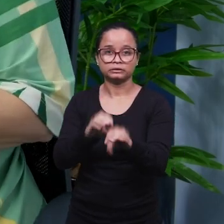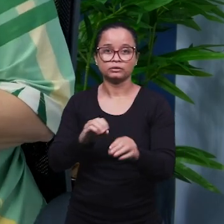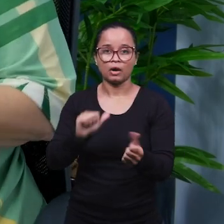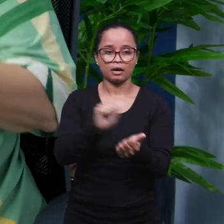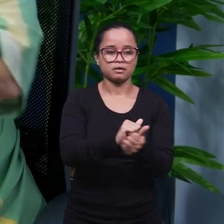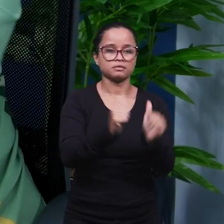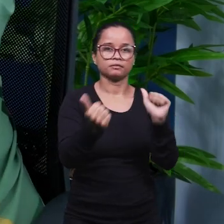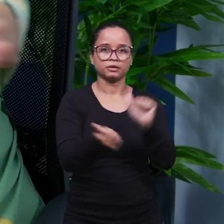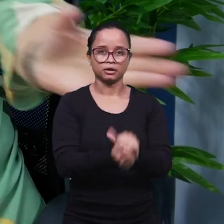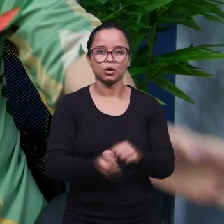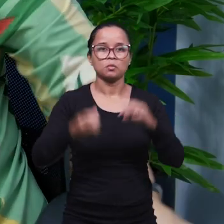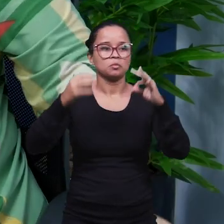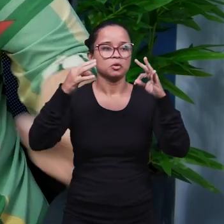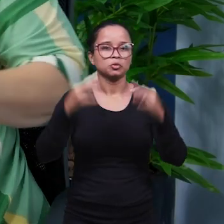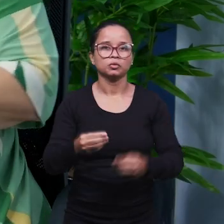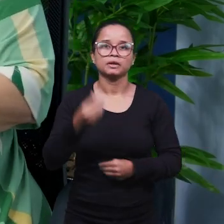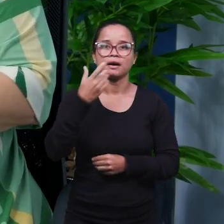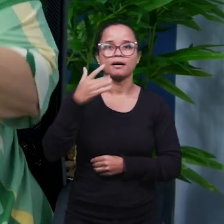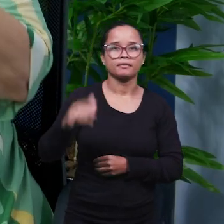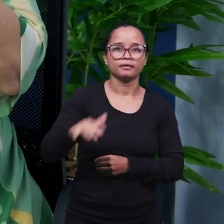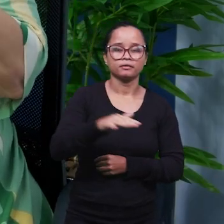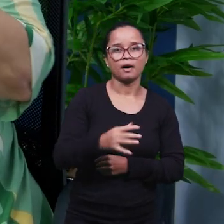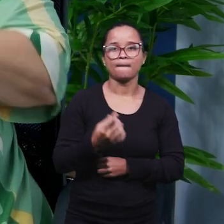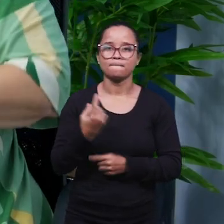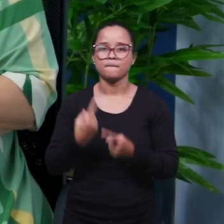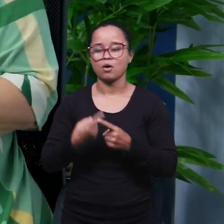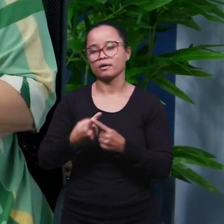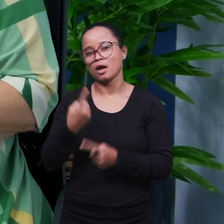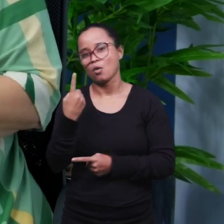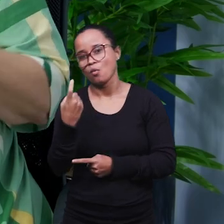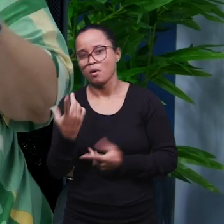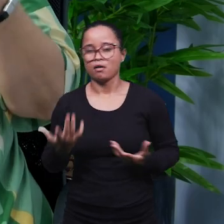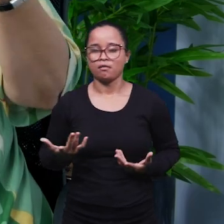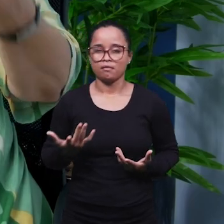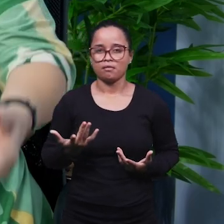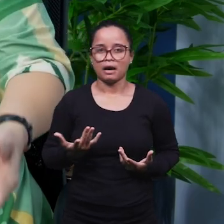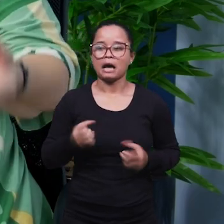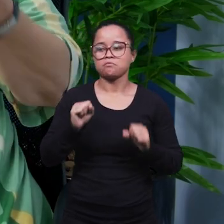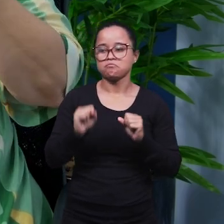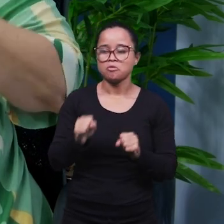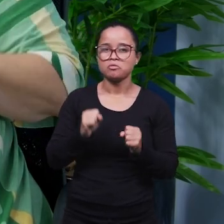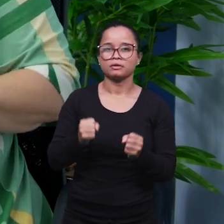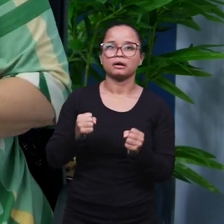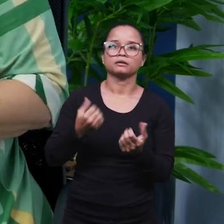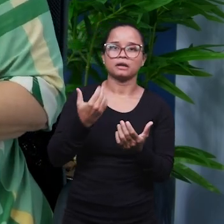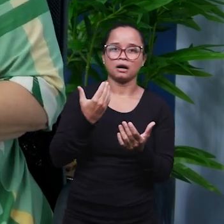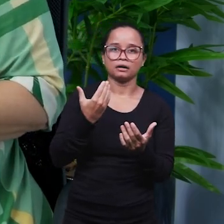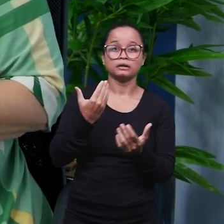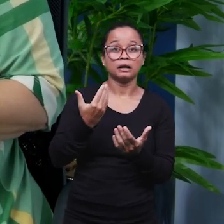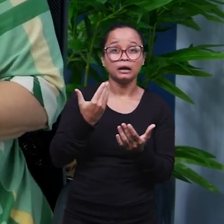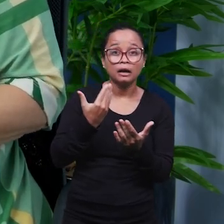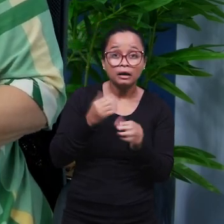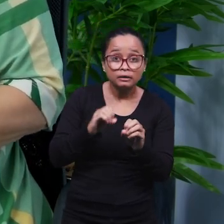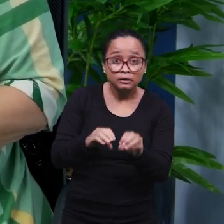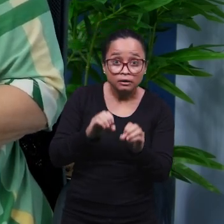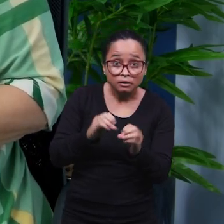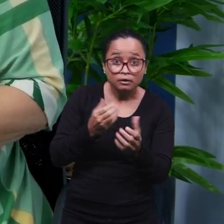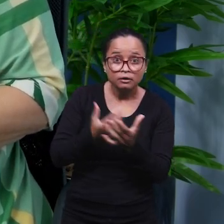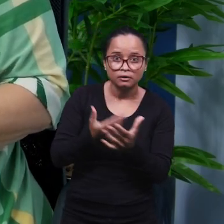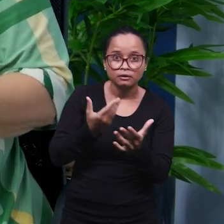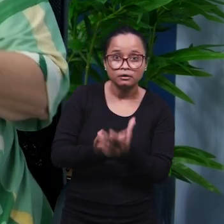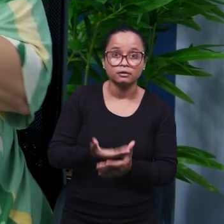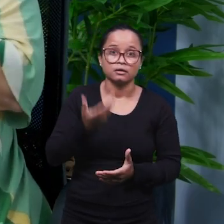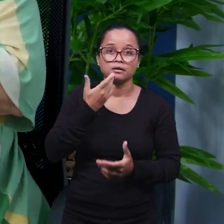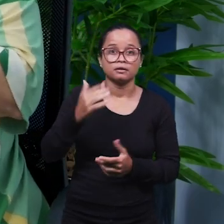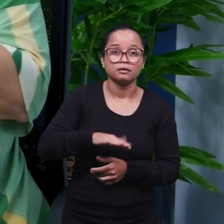aula adaptada para todas as crianças por causa de uma? Eu posso dar a aula também para as crianças típicas? Claro que